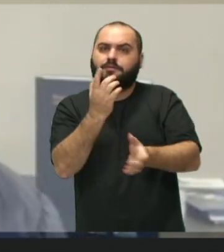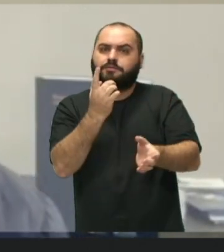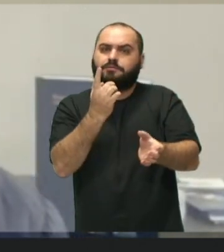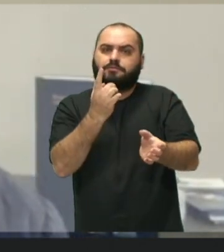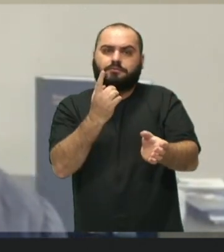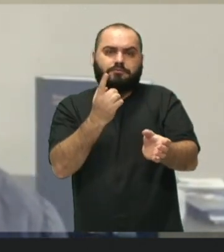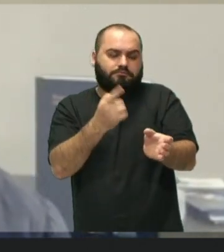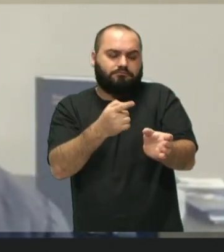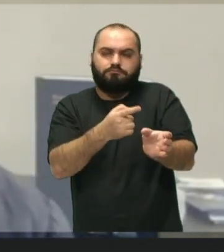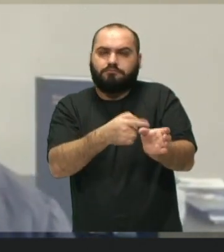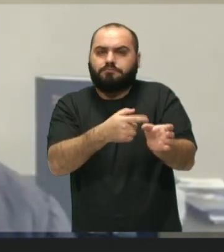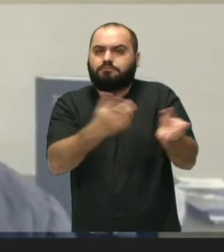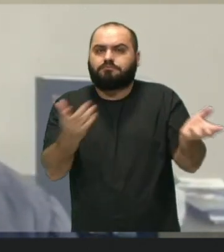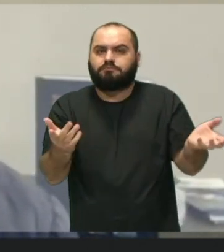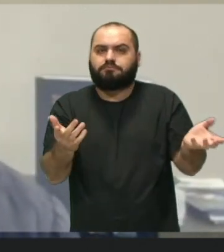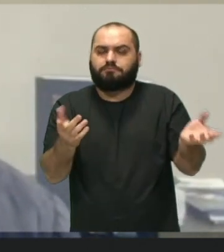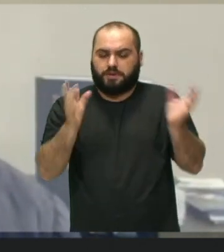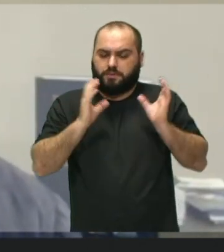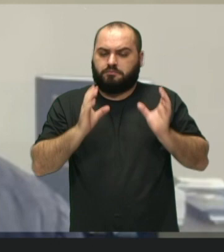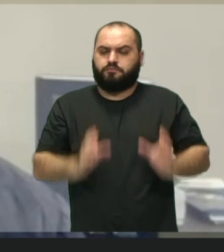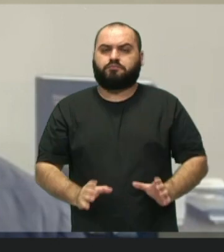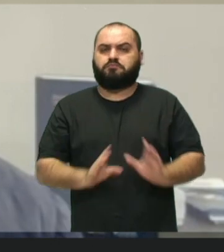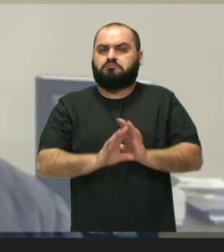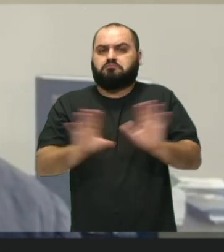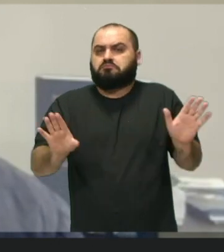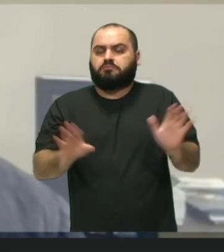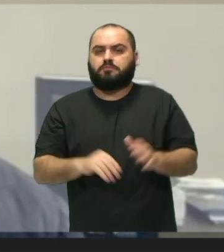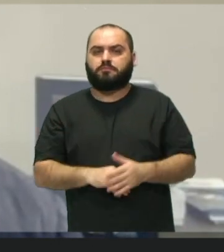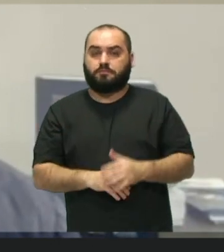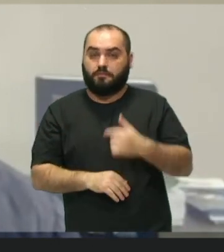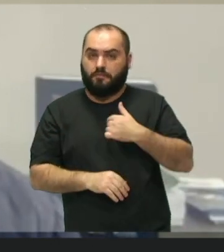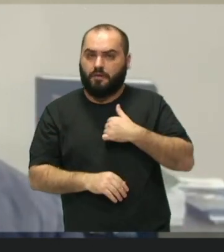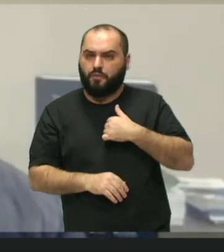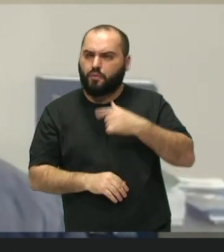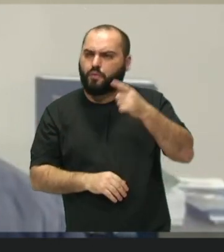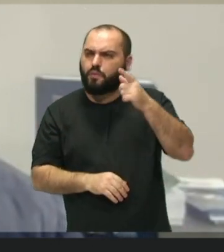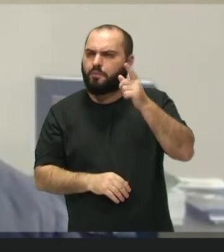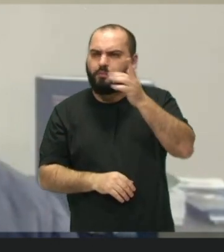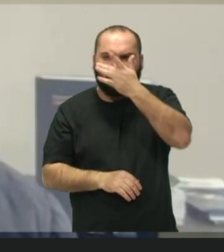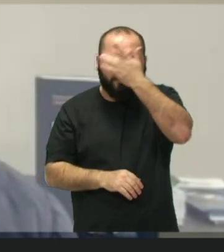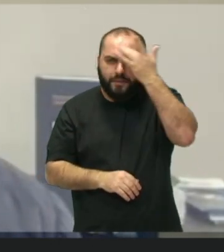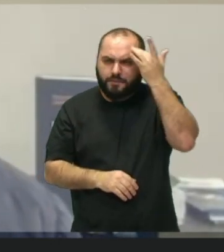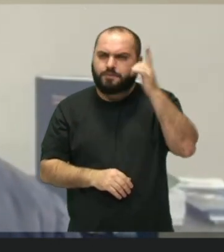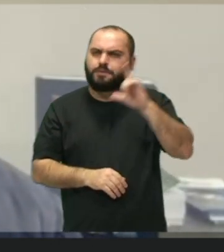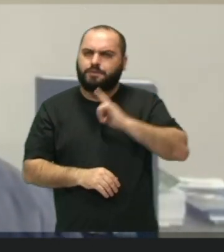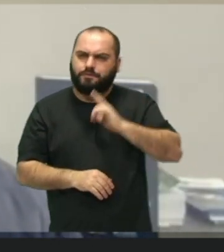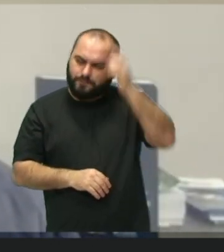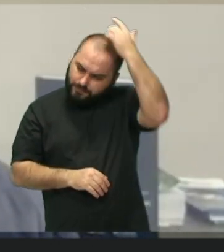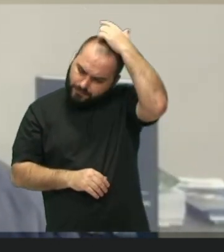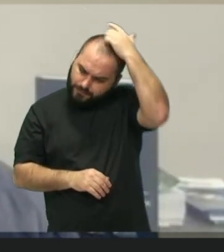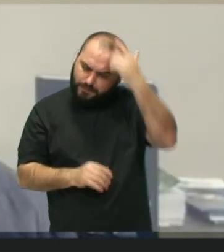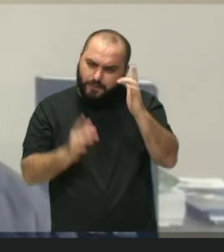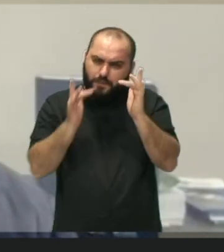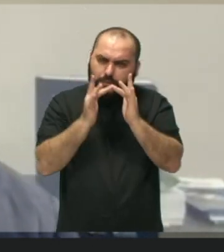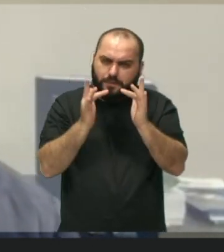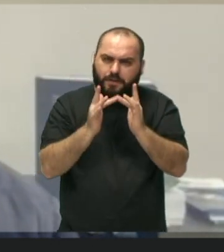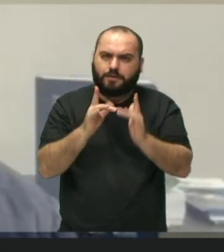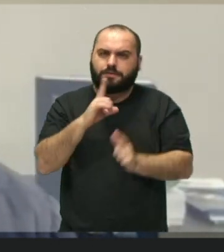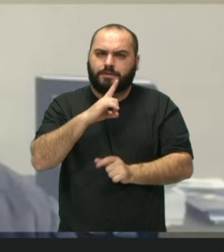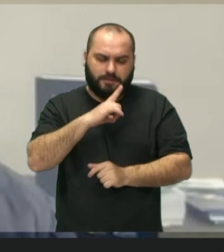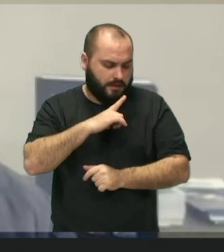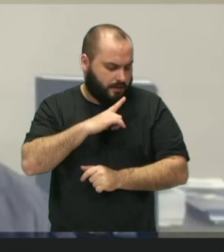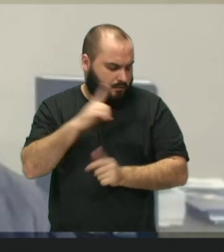o ponto principal, assim. Eu, todas as pessoas que eu tive contato para trazer as licitações, a realidade do mundo